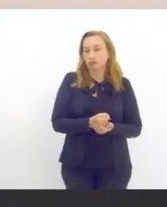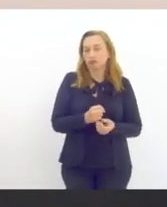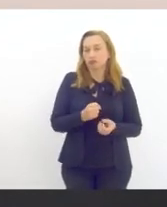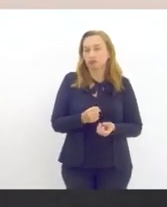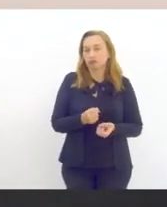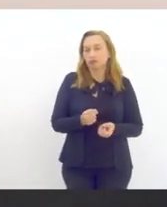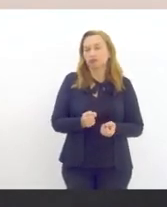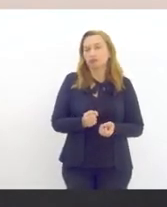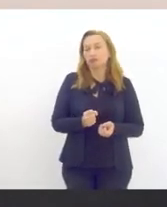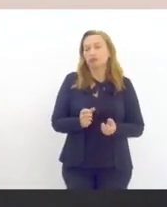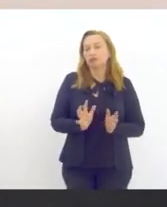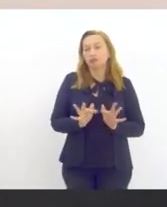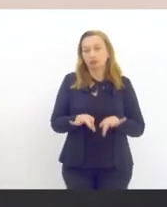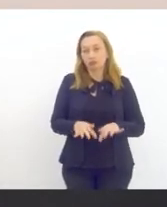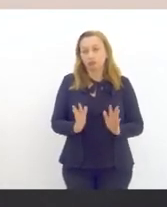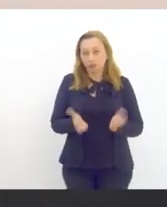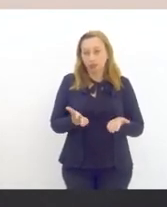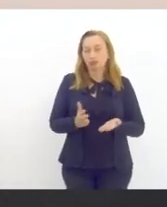vindouro